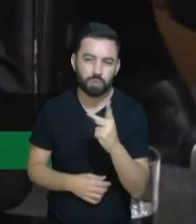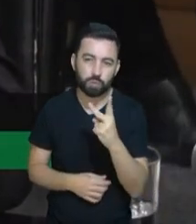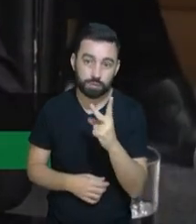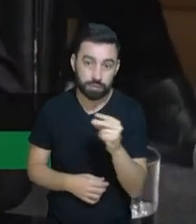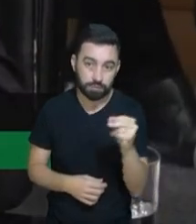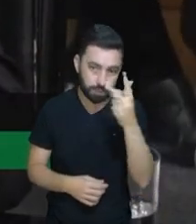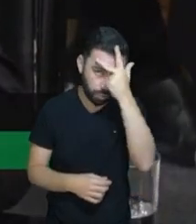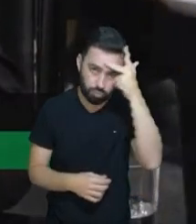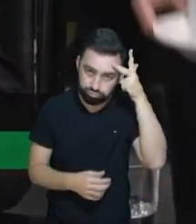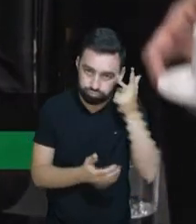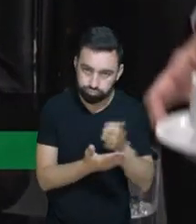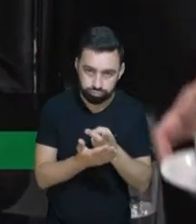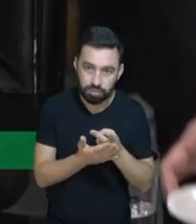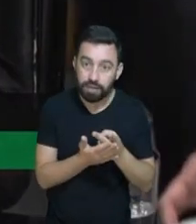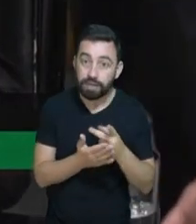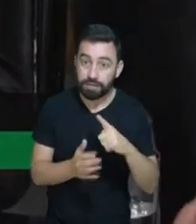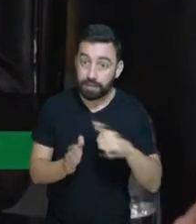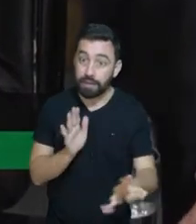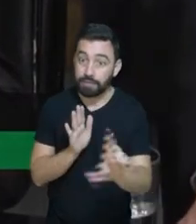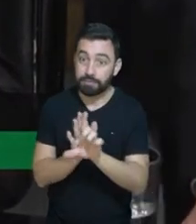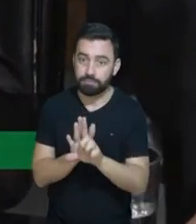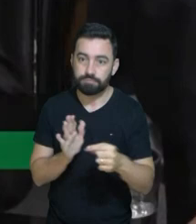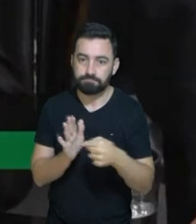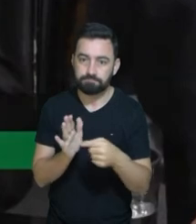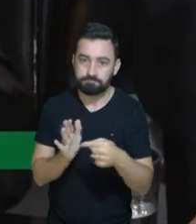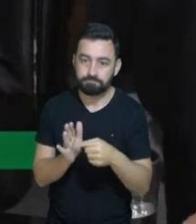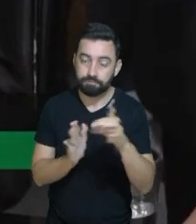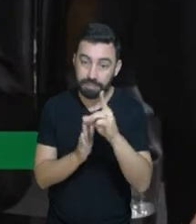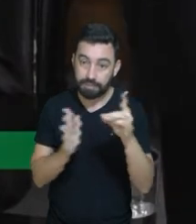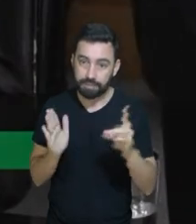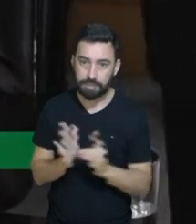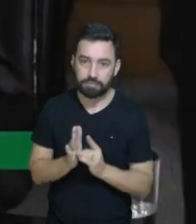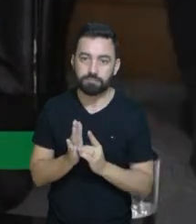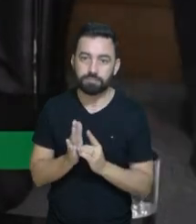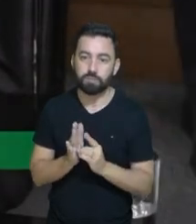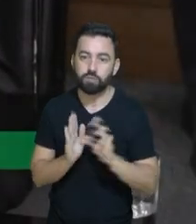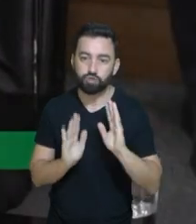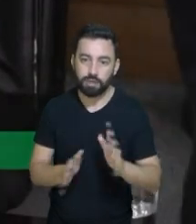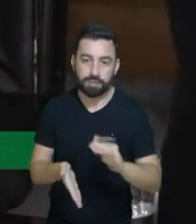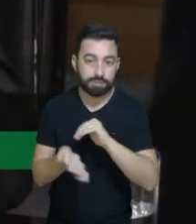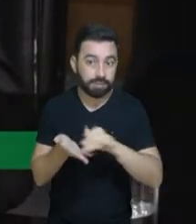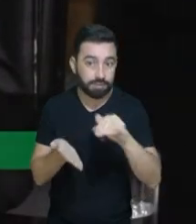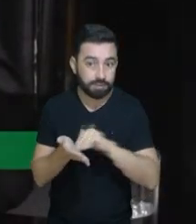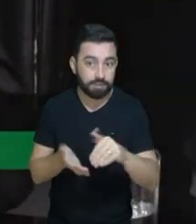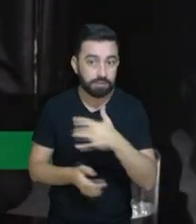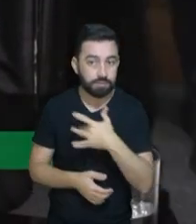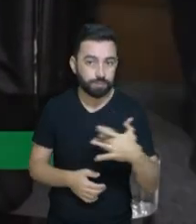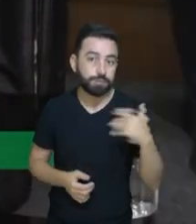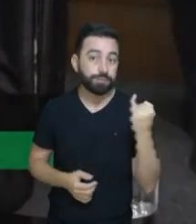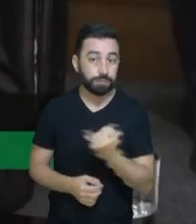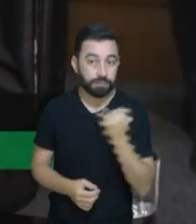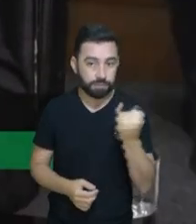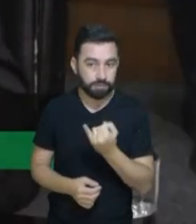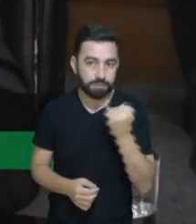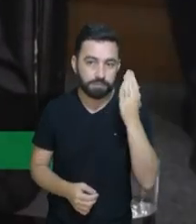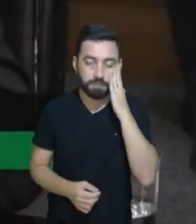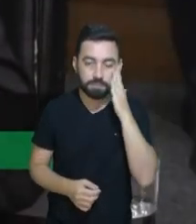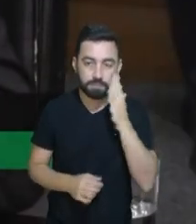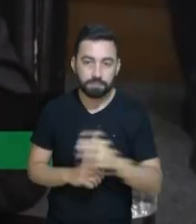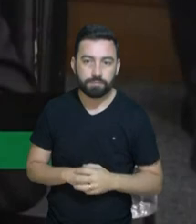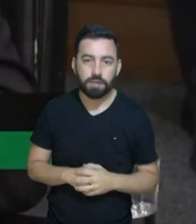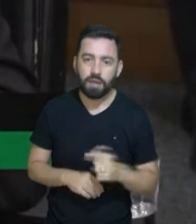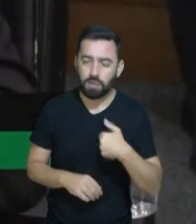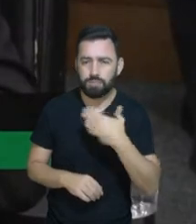pacientes que já tem uma lei é um decreto que foi feito pela secretaria da saúde e é importante simplesmente vou pedir